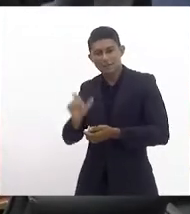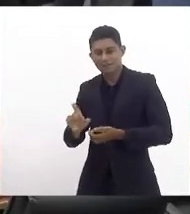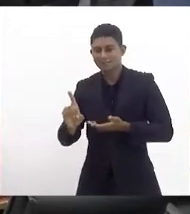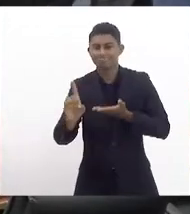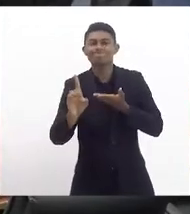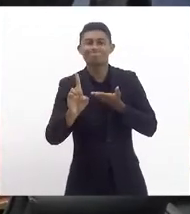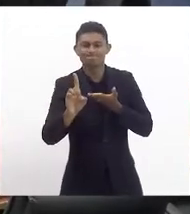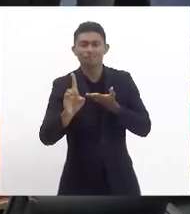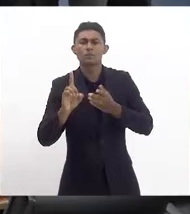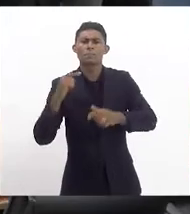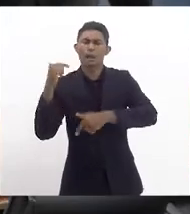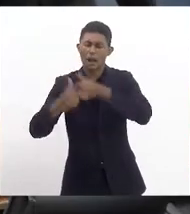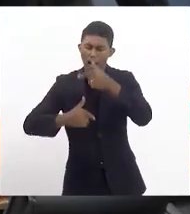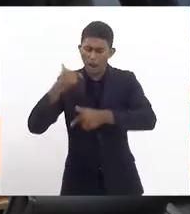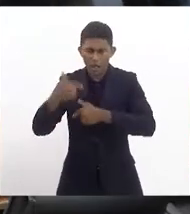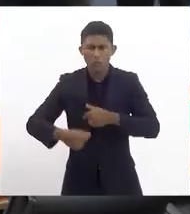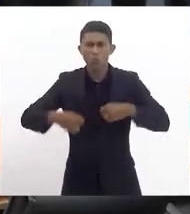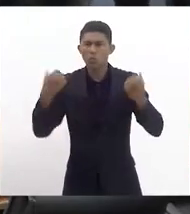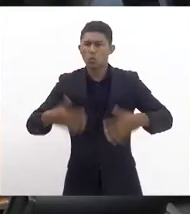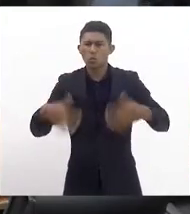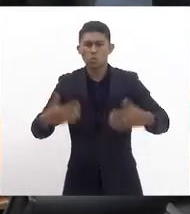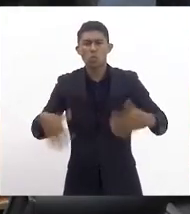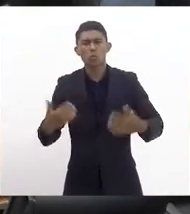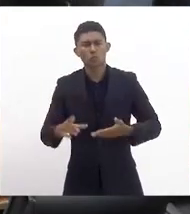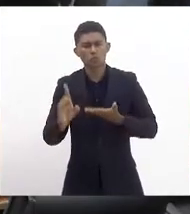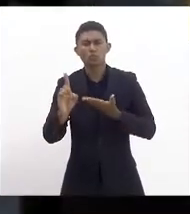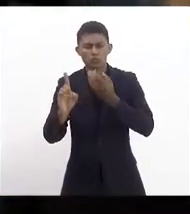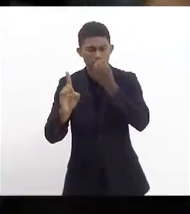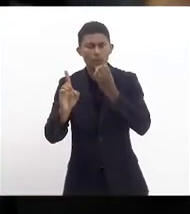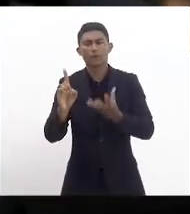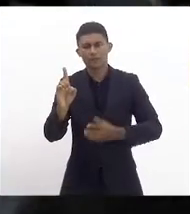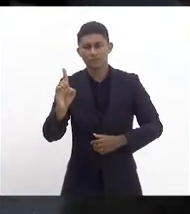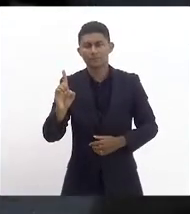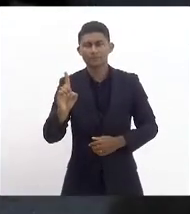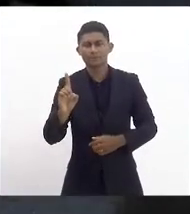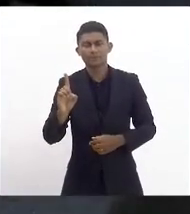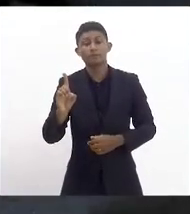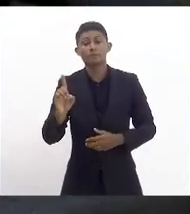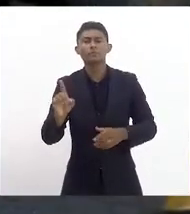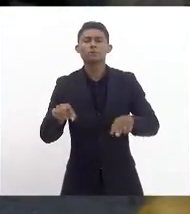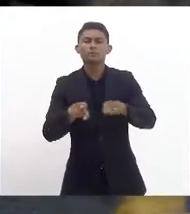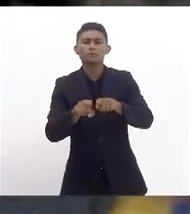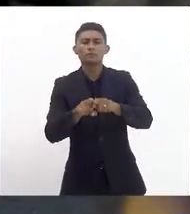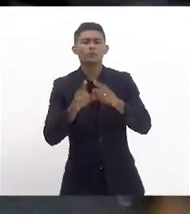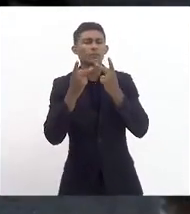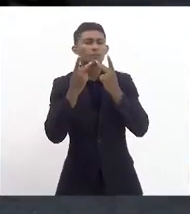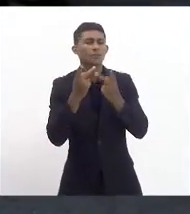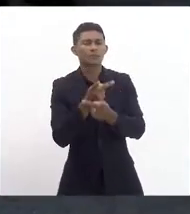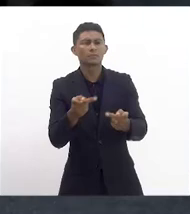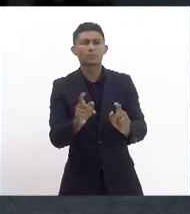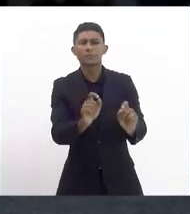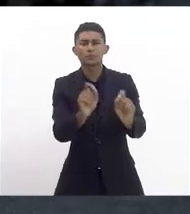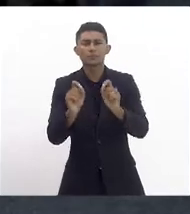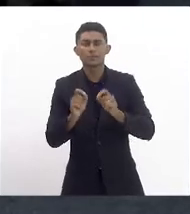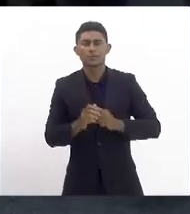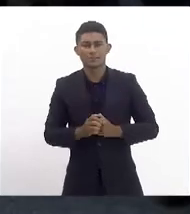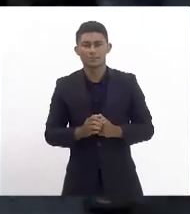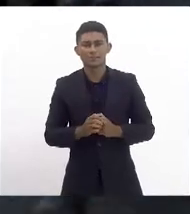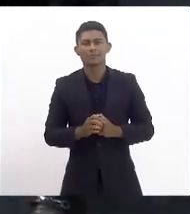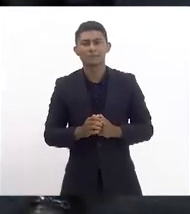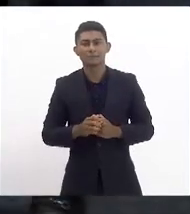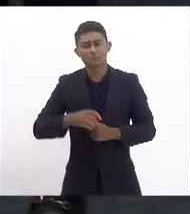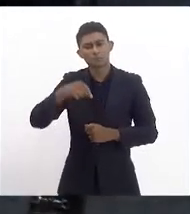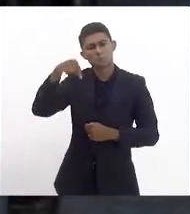desenvolvendo um belíssimo trabalho junto à secretaria. E dizer, senhor presidente, que de público